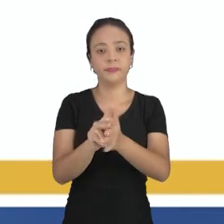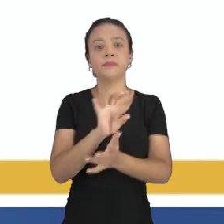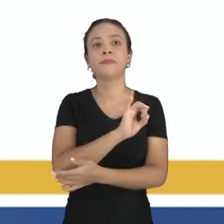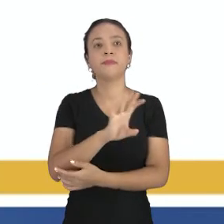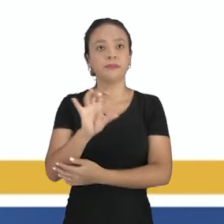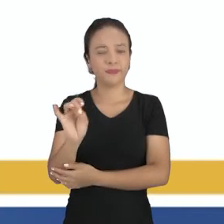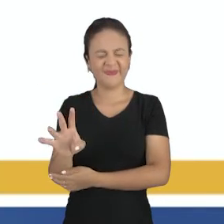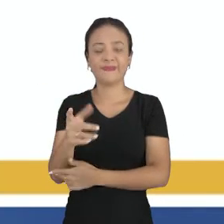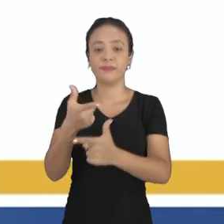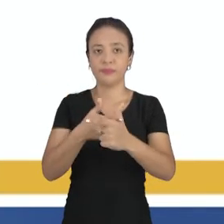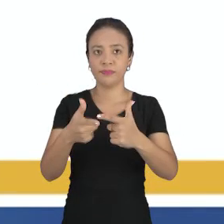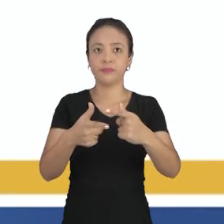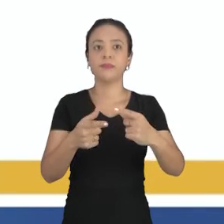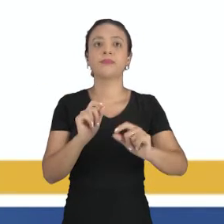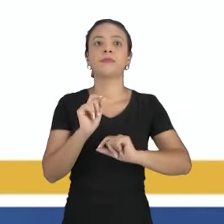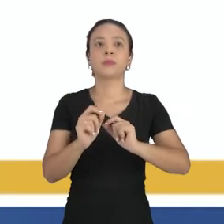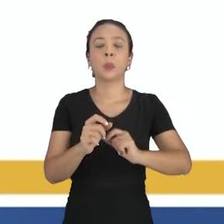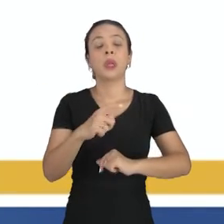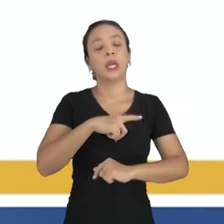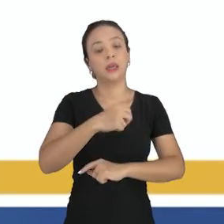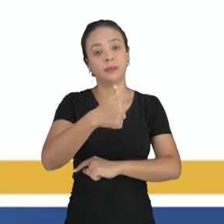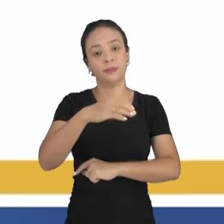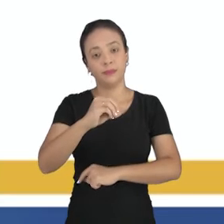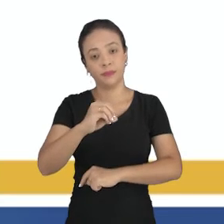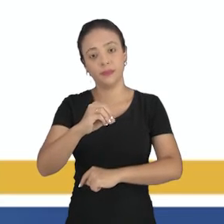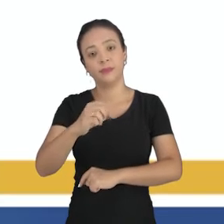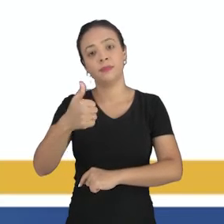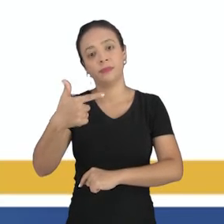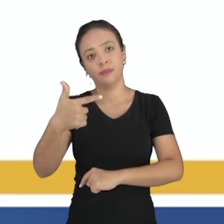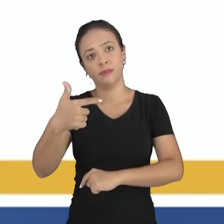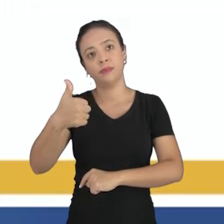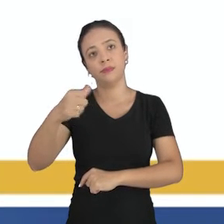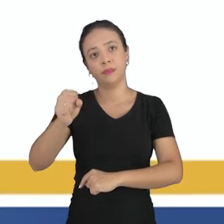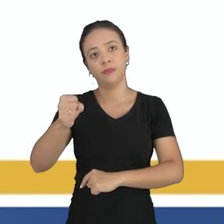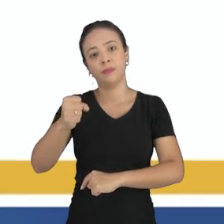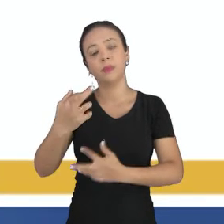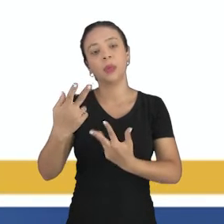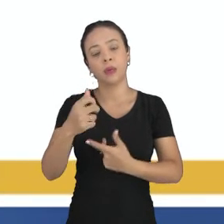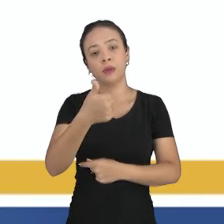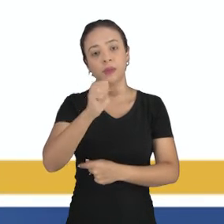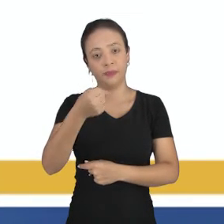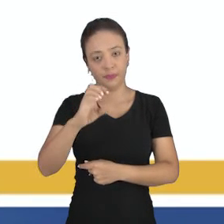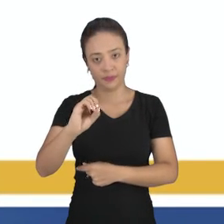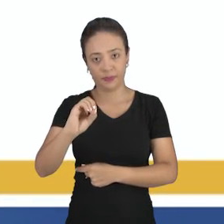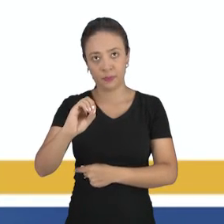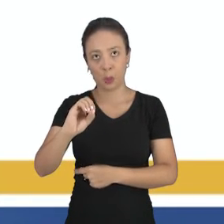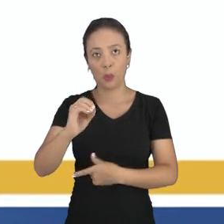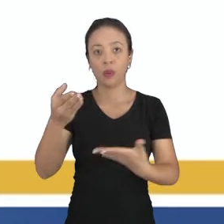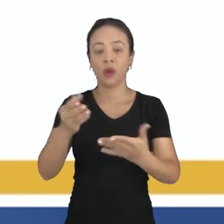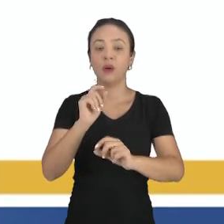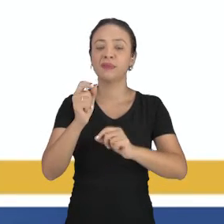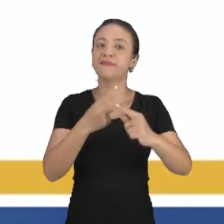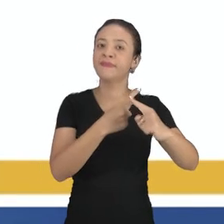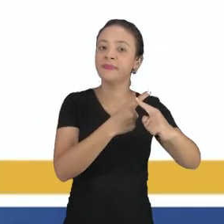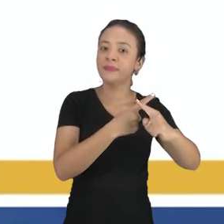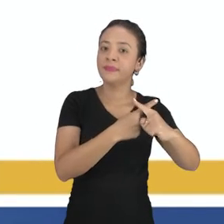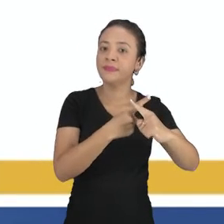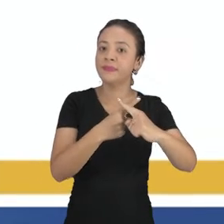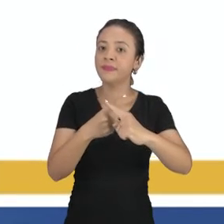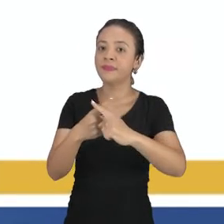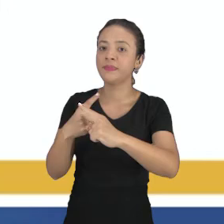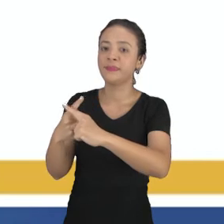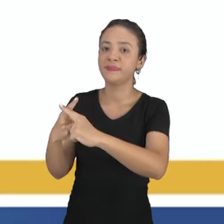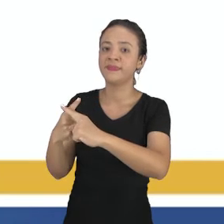de baixa tá quer dizer 10 12 18 = 180 e faz a multiplicação